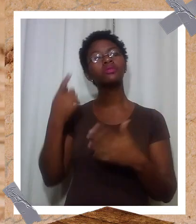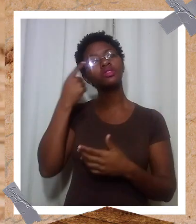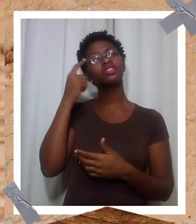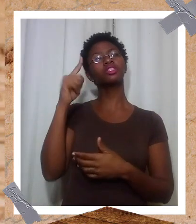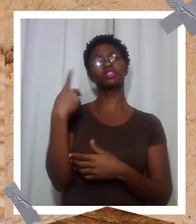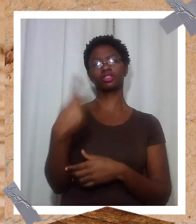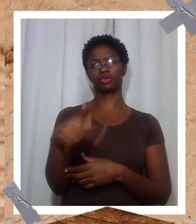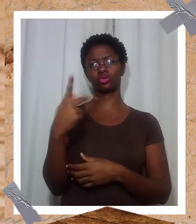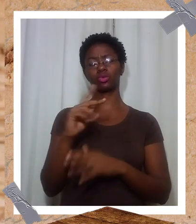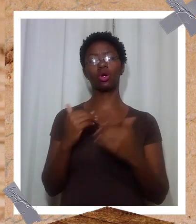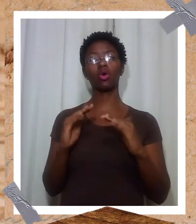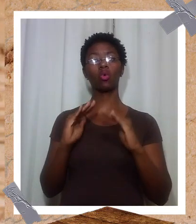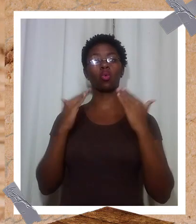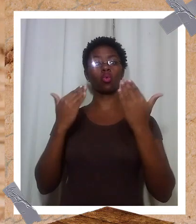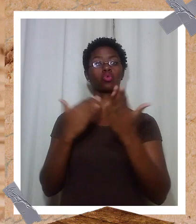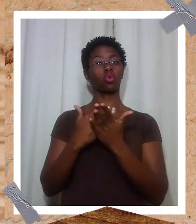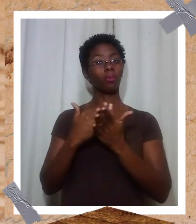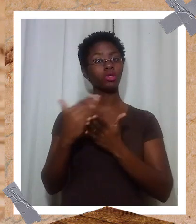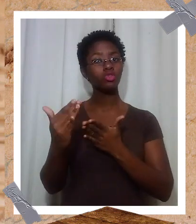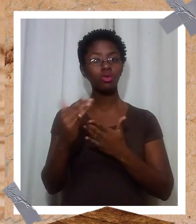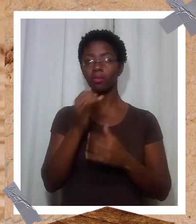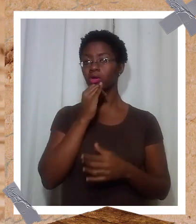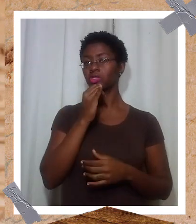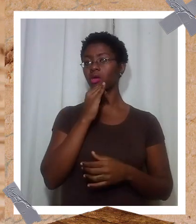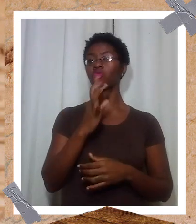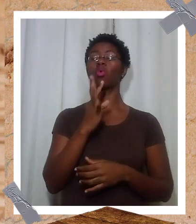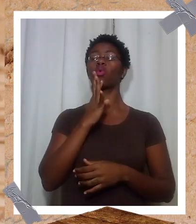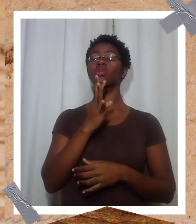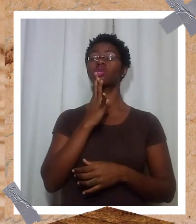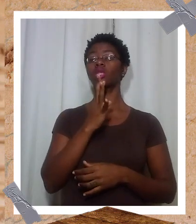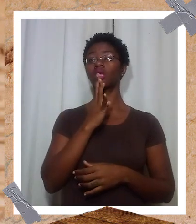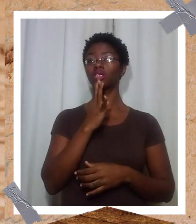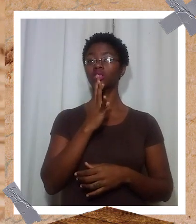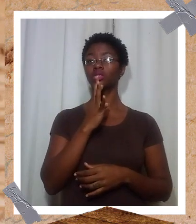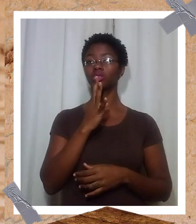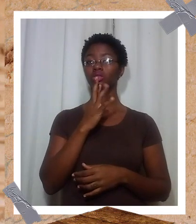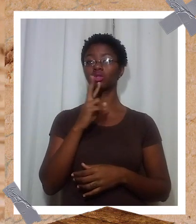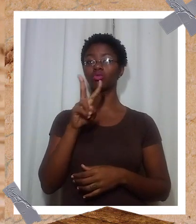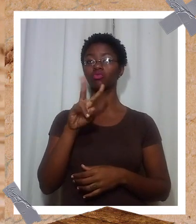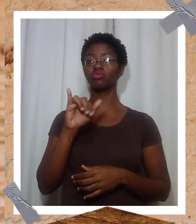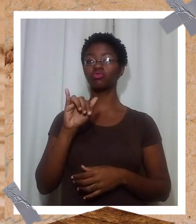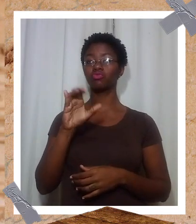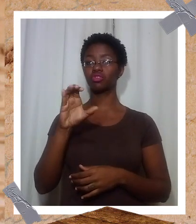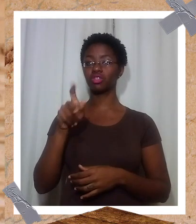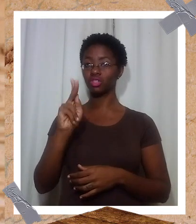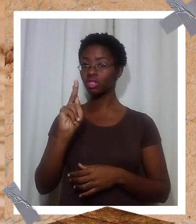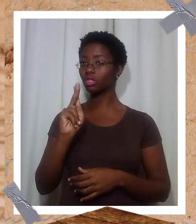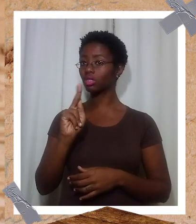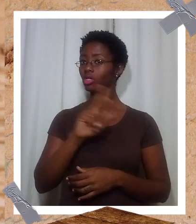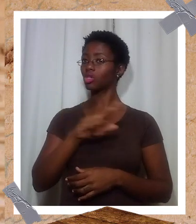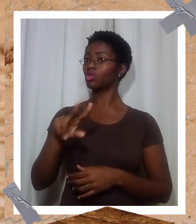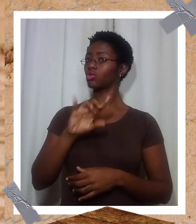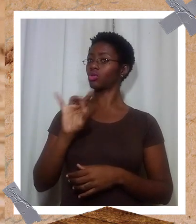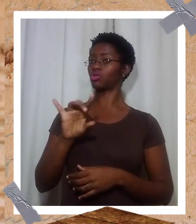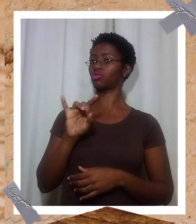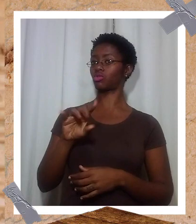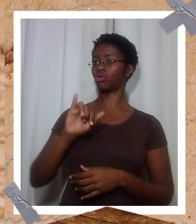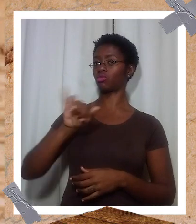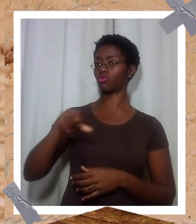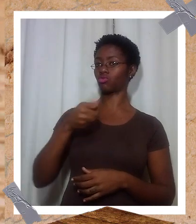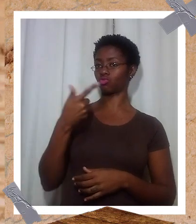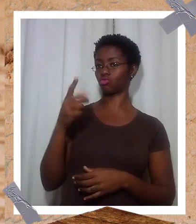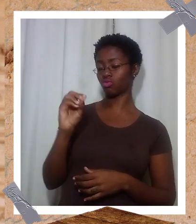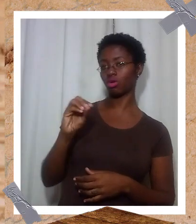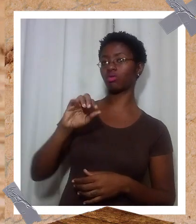quando você começou, quando você conheceu, por exemplo, né, o Vic, e não só o Vic, o João Jardim, que foi